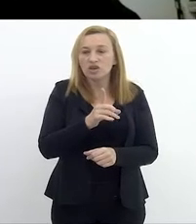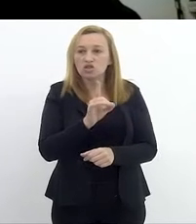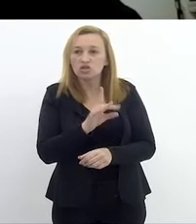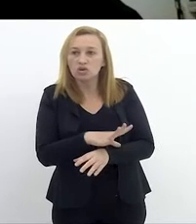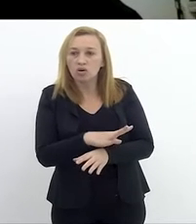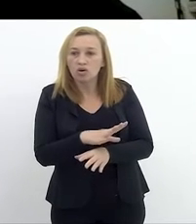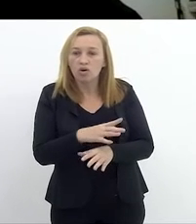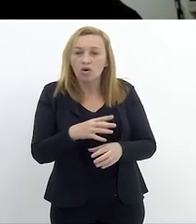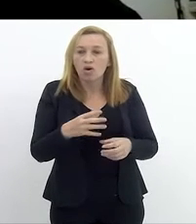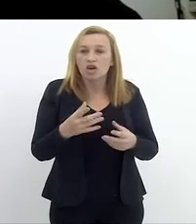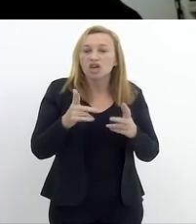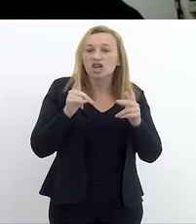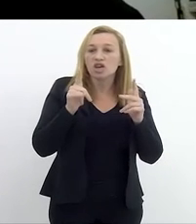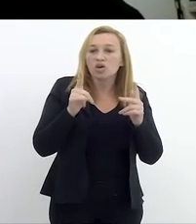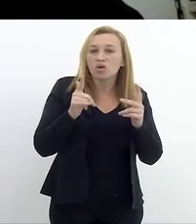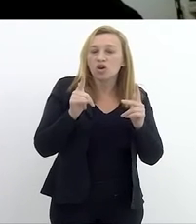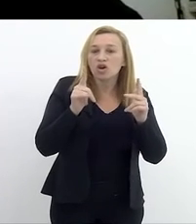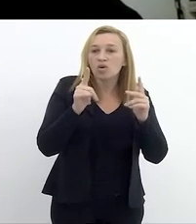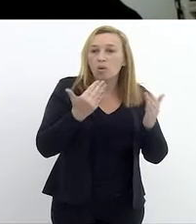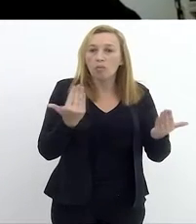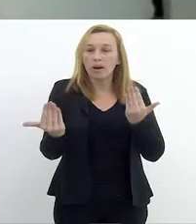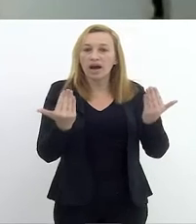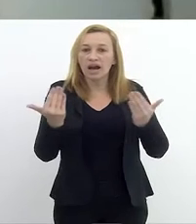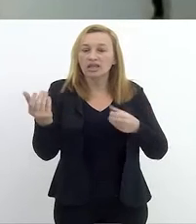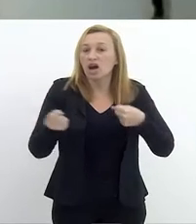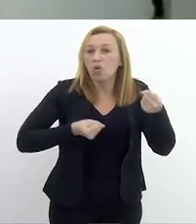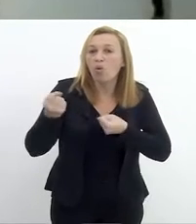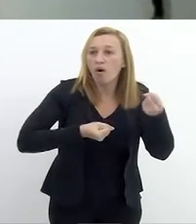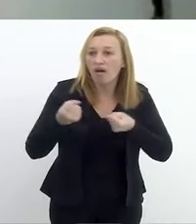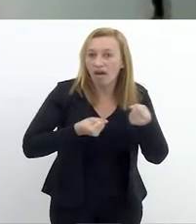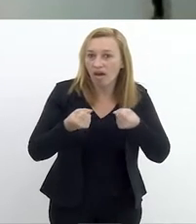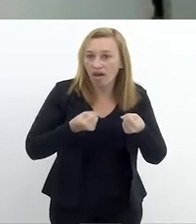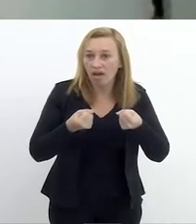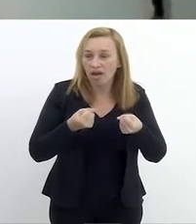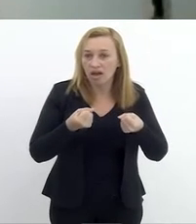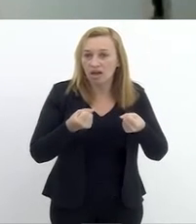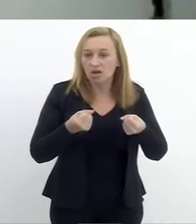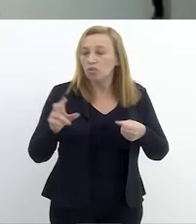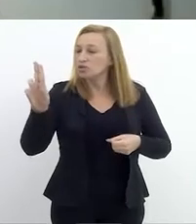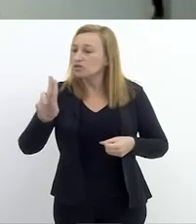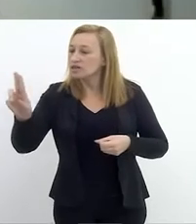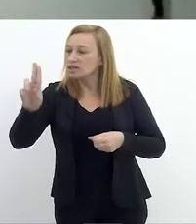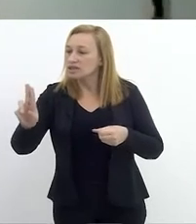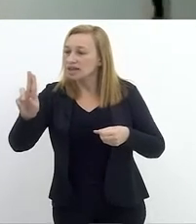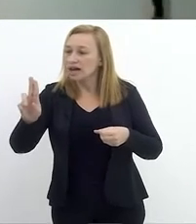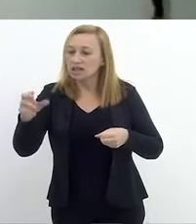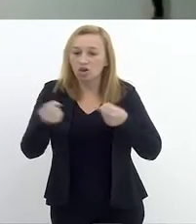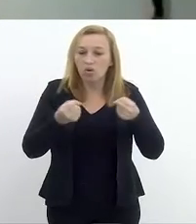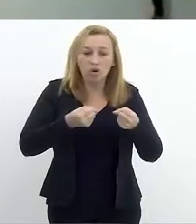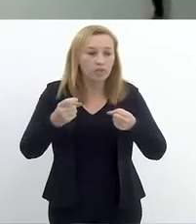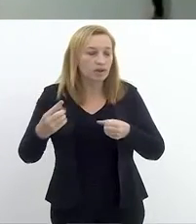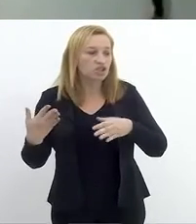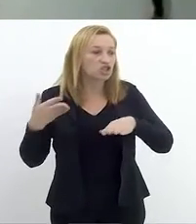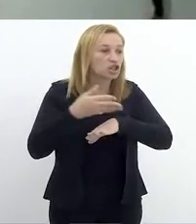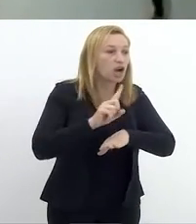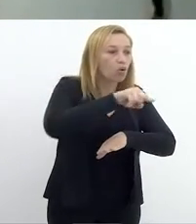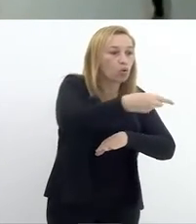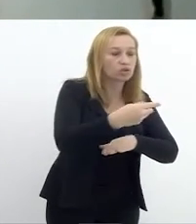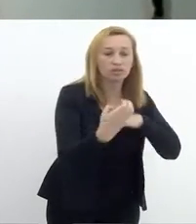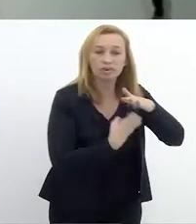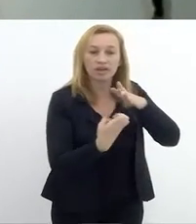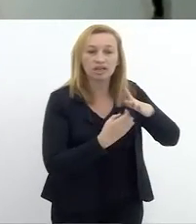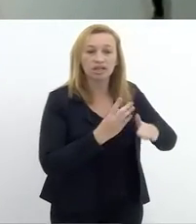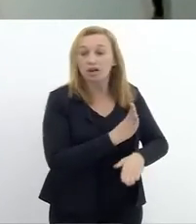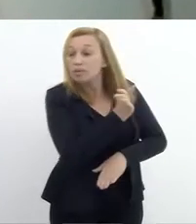no mundo de que o processo de inovação não é um processo linear, não é uma corrida de bastão, onde o pesquisador na